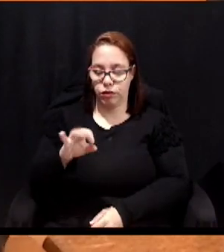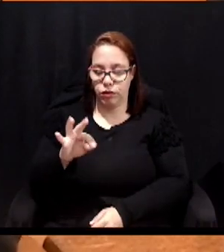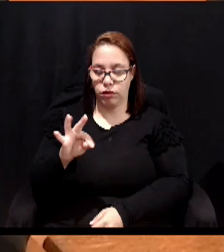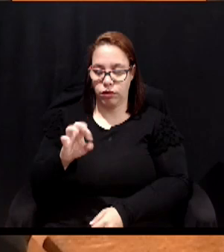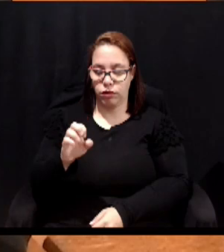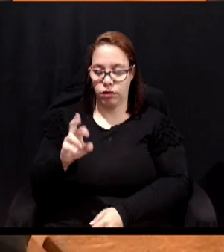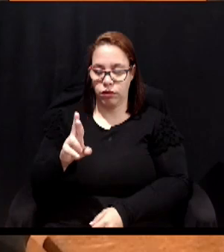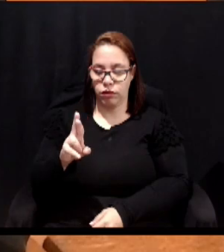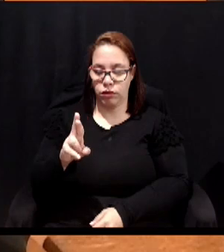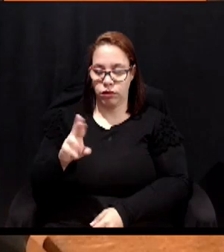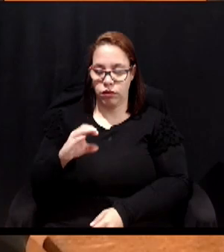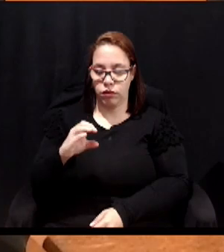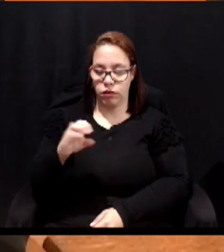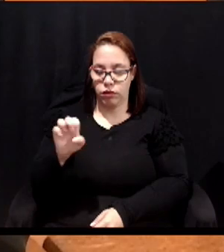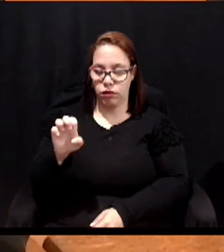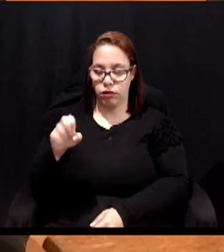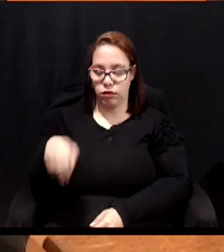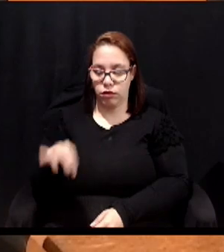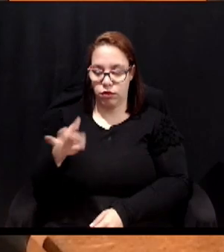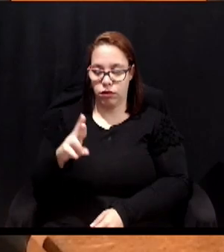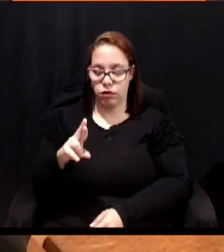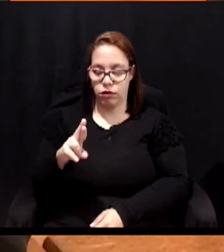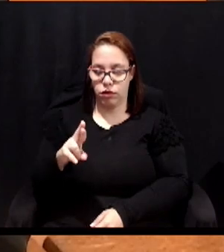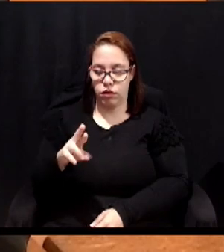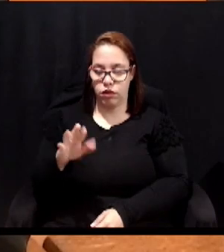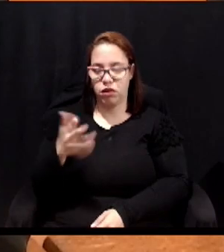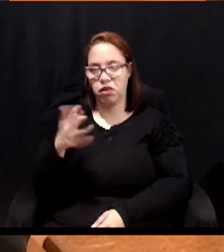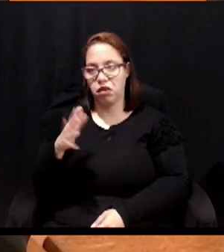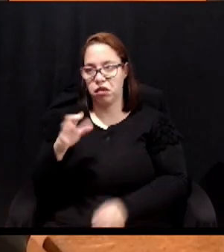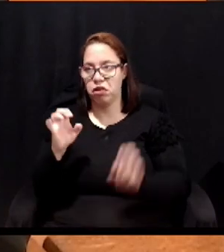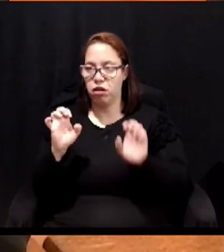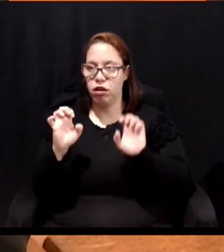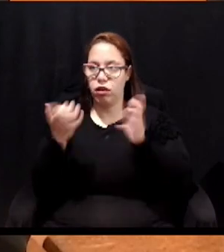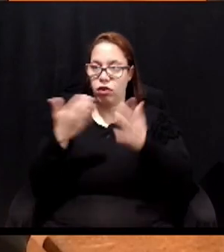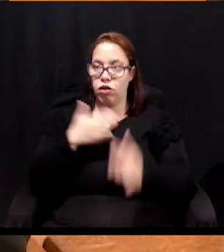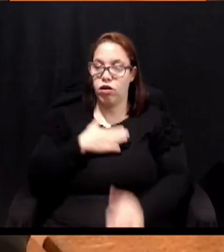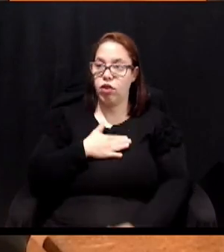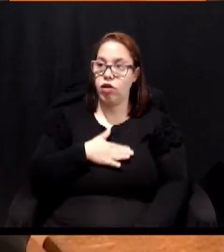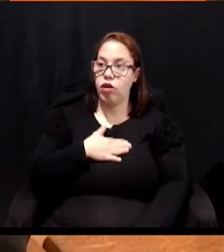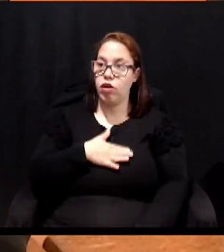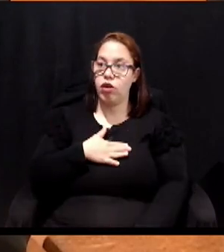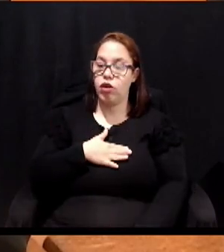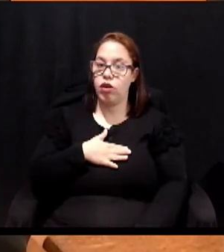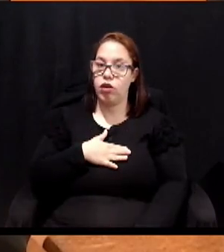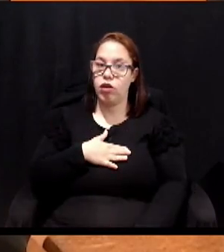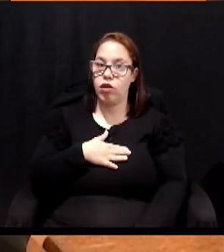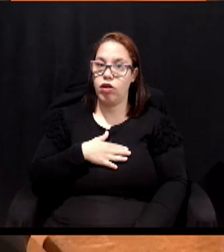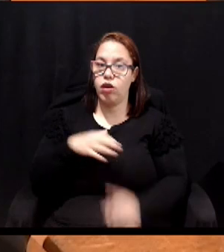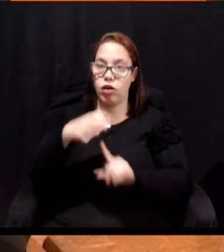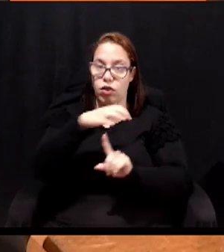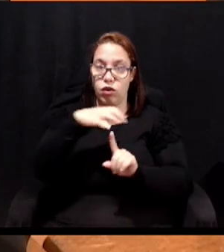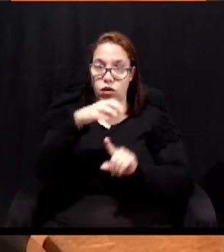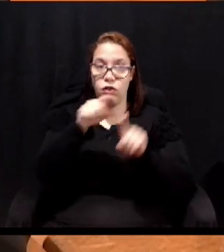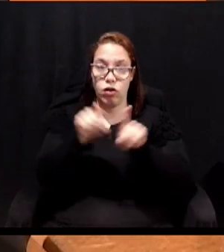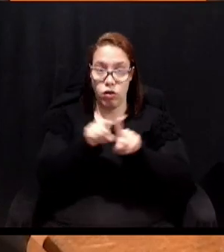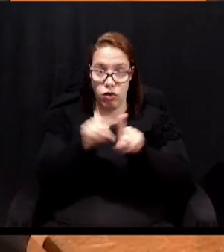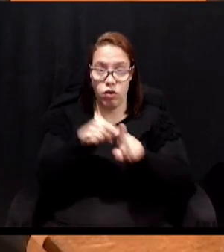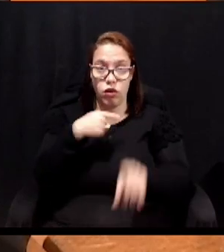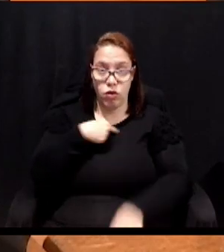prevendo aqui para agosto, né, da Home Show, né? A Home Show é uma feira também chinesa,